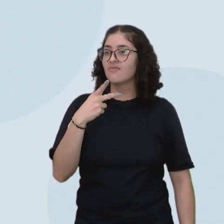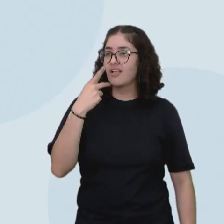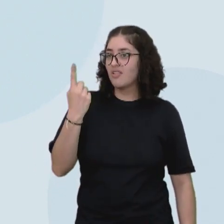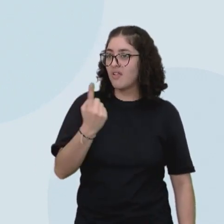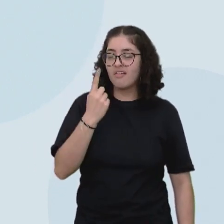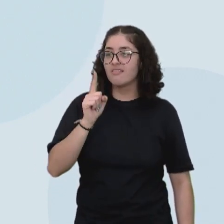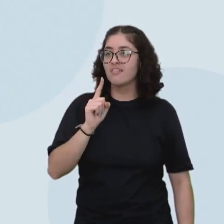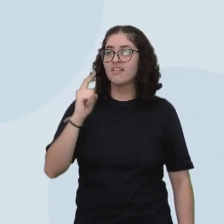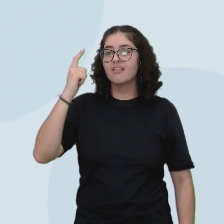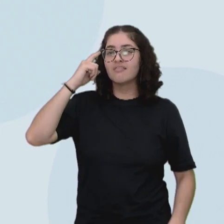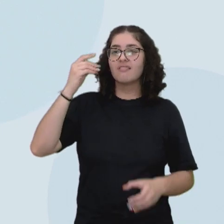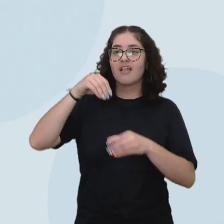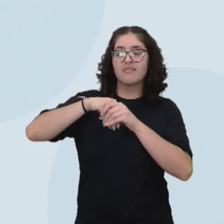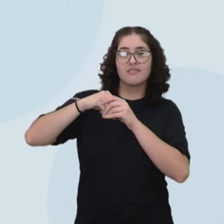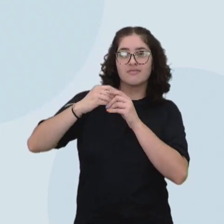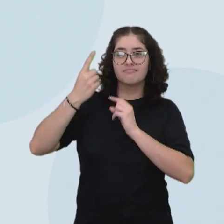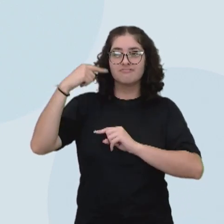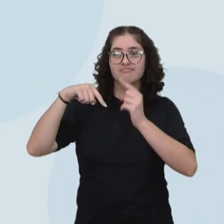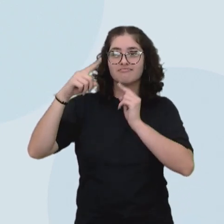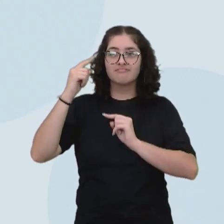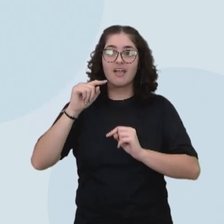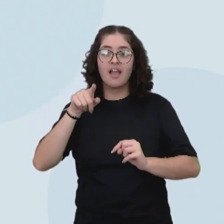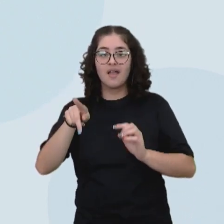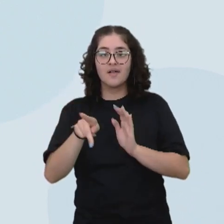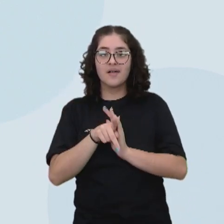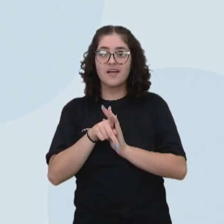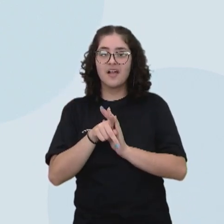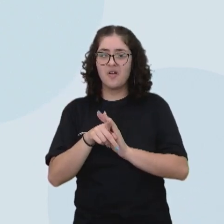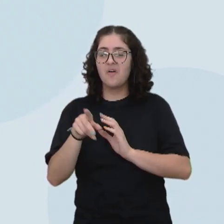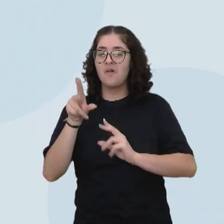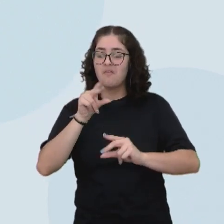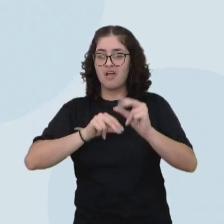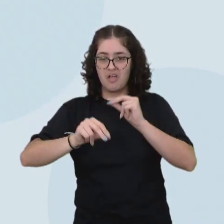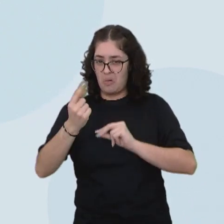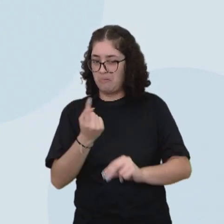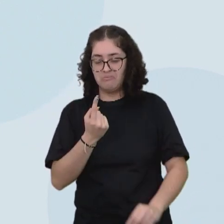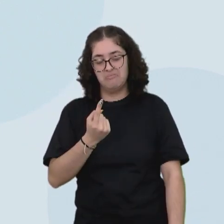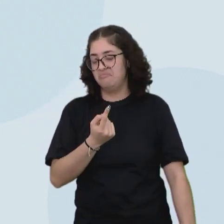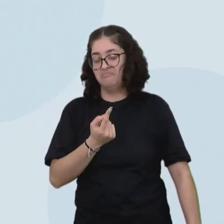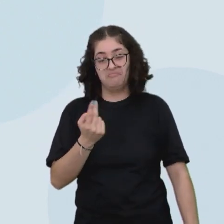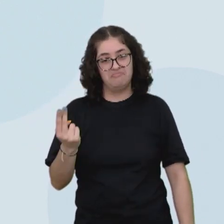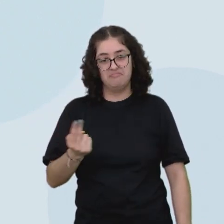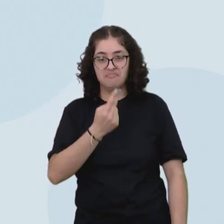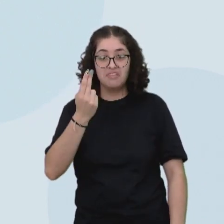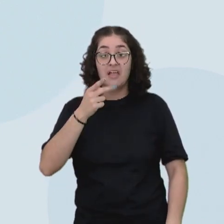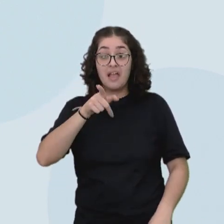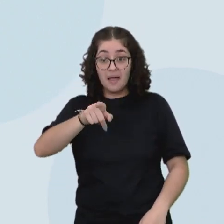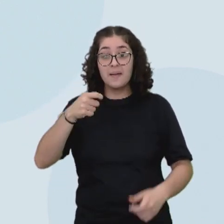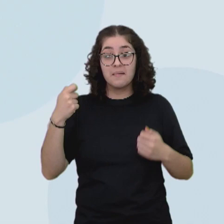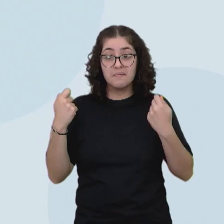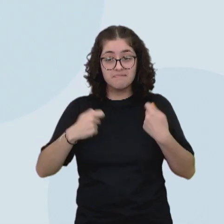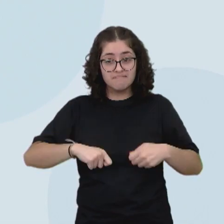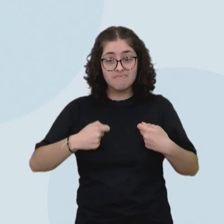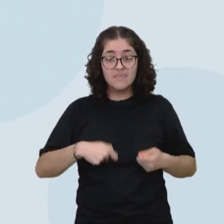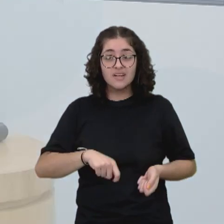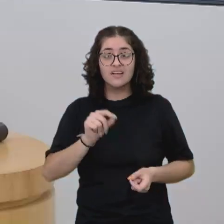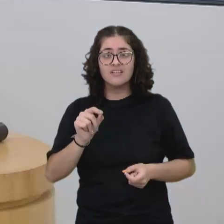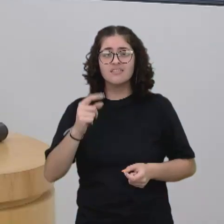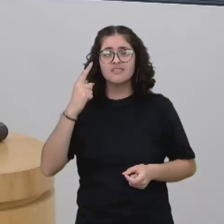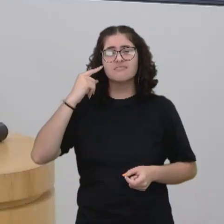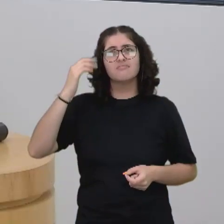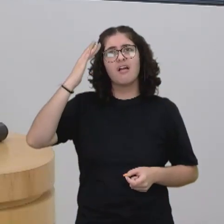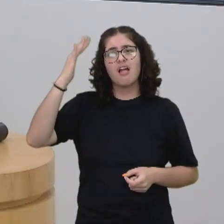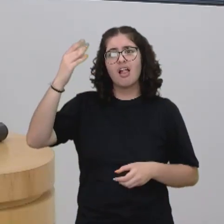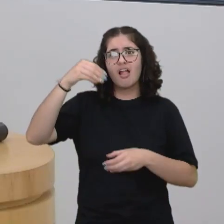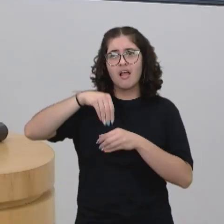as vozes na sua cabeça. Então, você está falando para alguém. Então, ainda assim, você precisa, nem que seja imaginário,